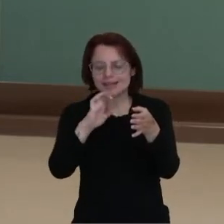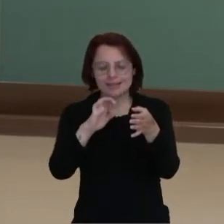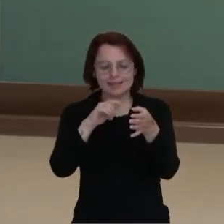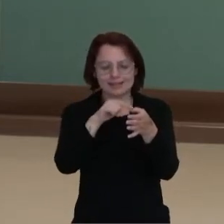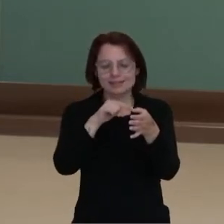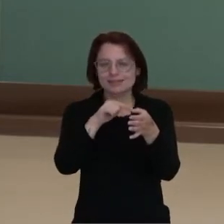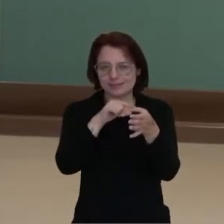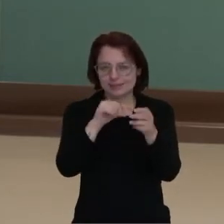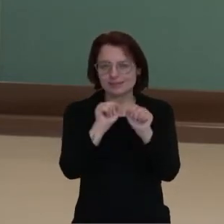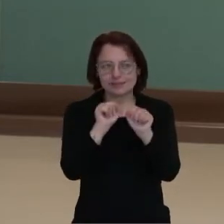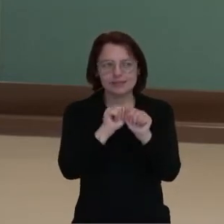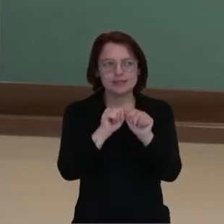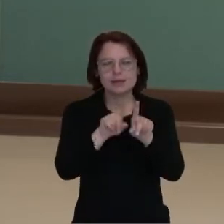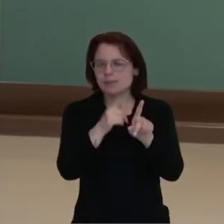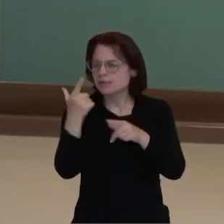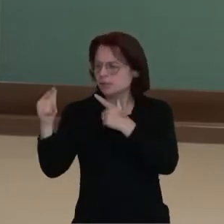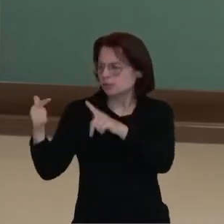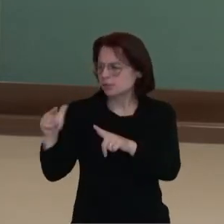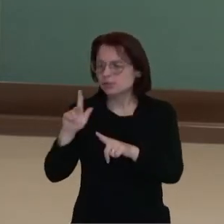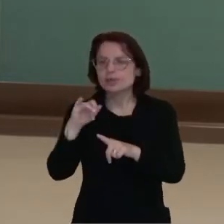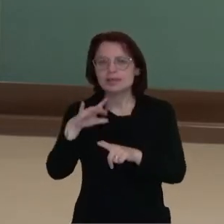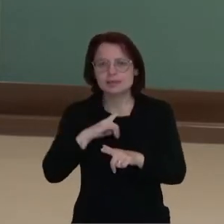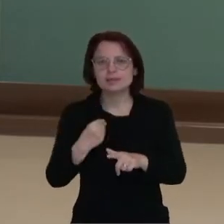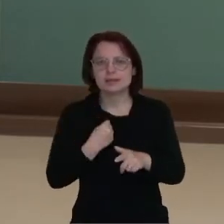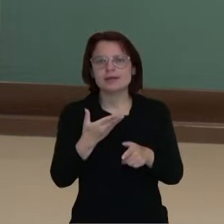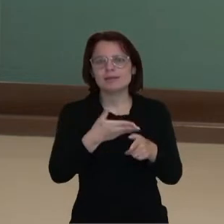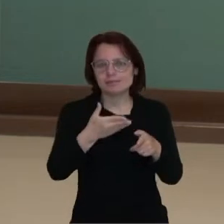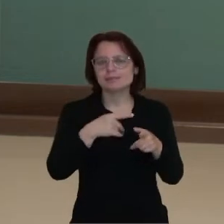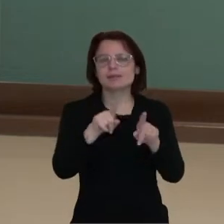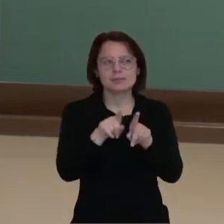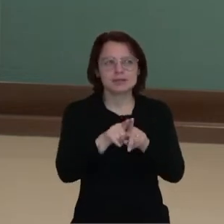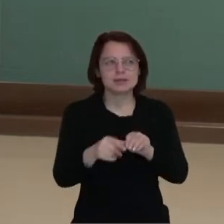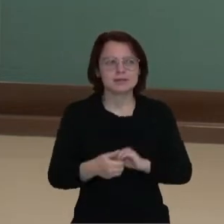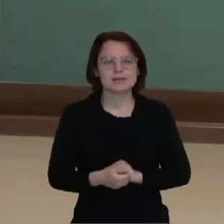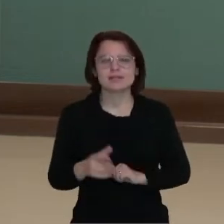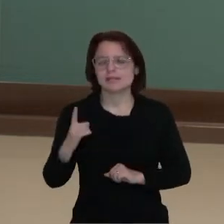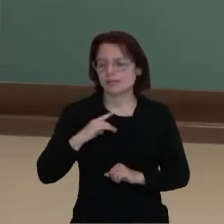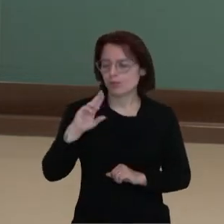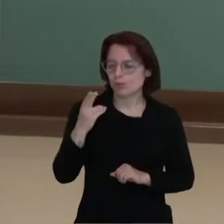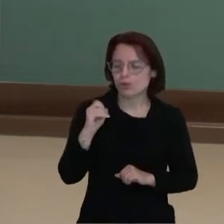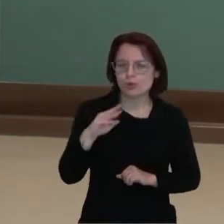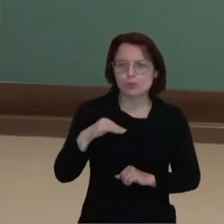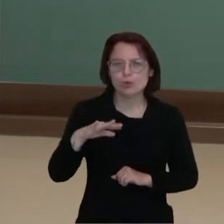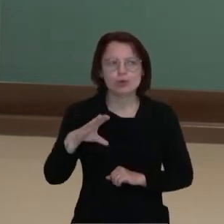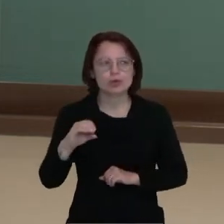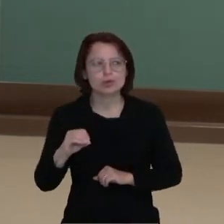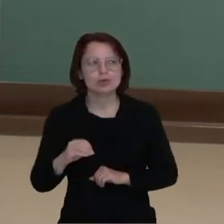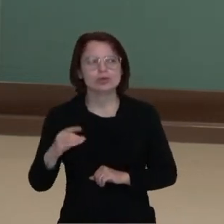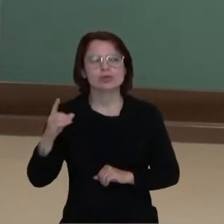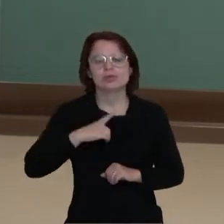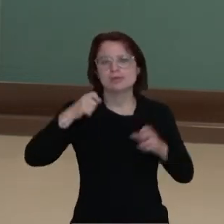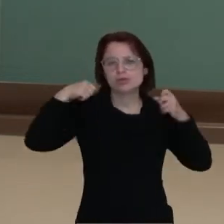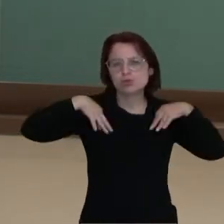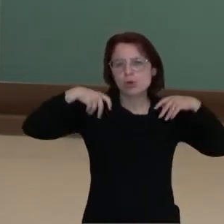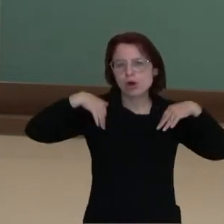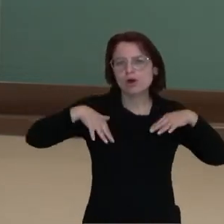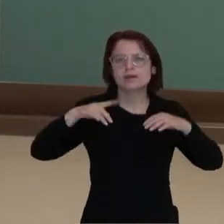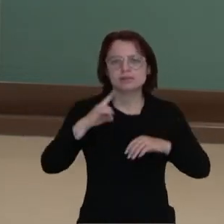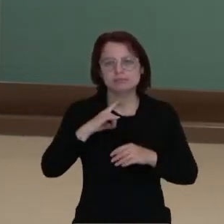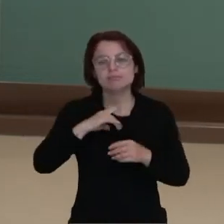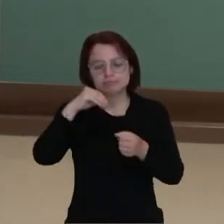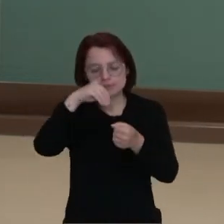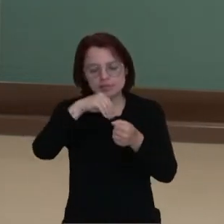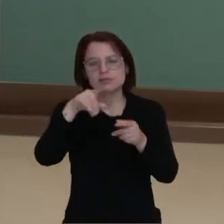unha, mas os outros genes estão lá também. Então, o gene que produz hormônios, o gene que produz suor, estão todos lá.